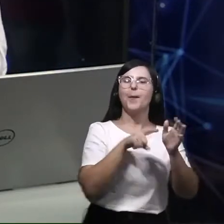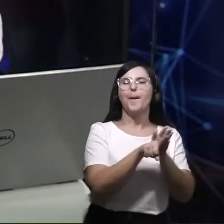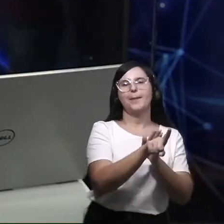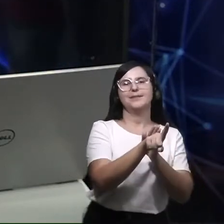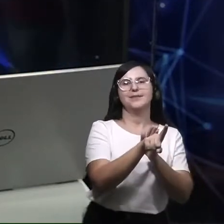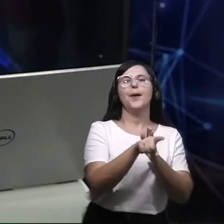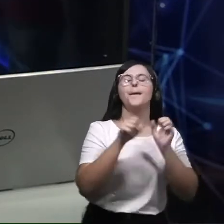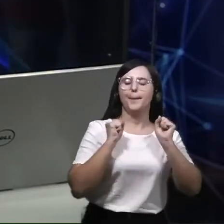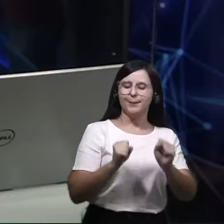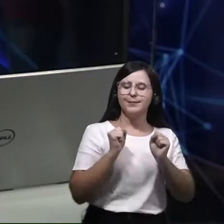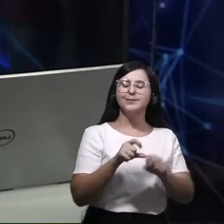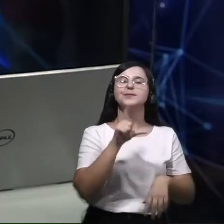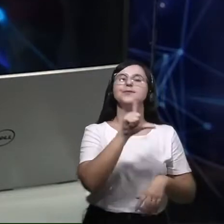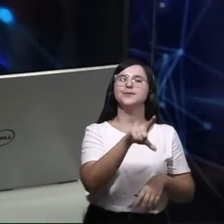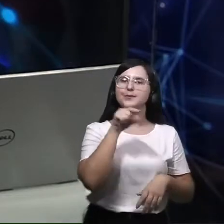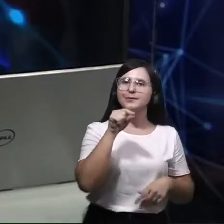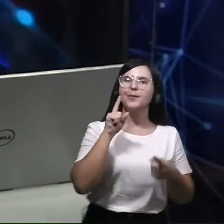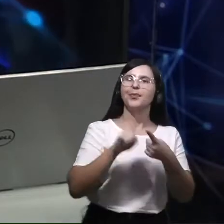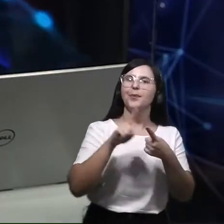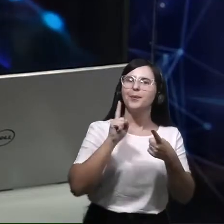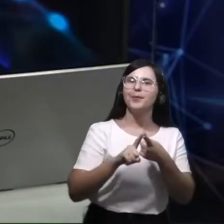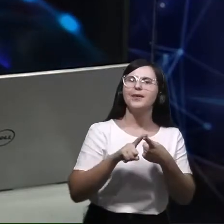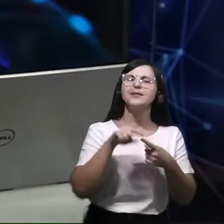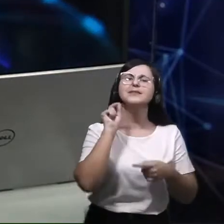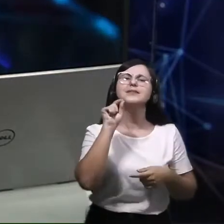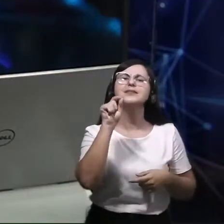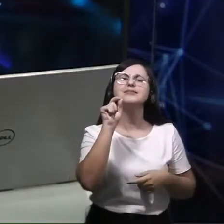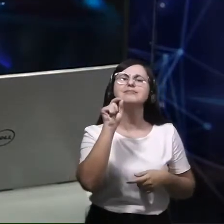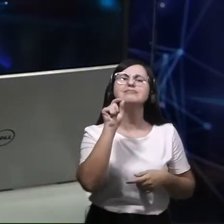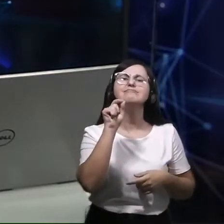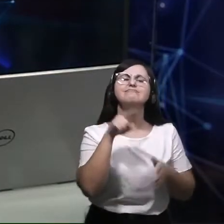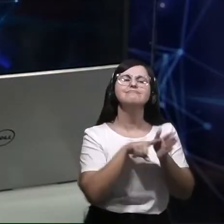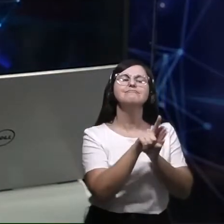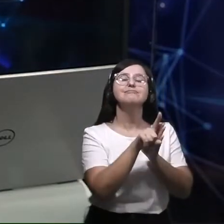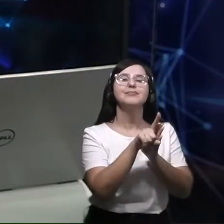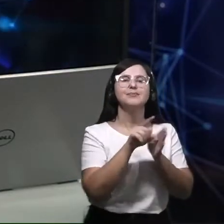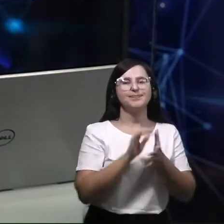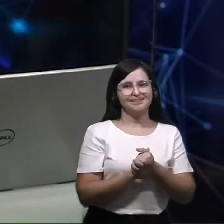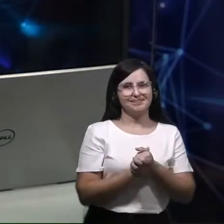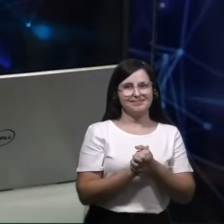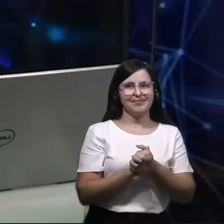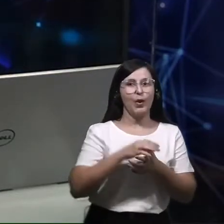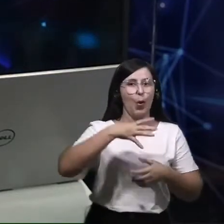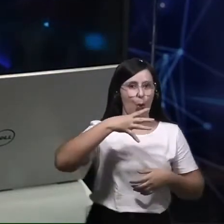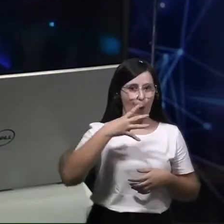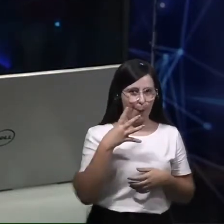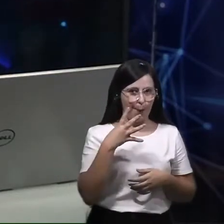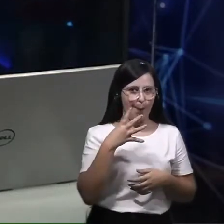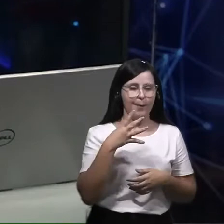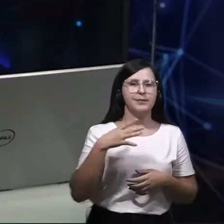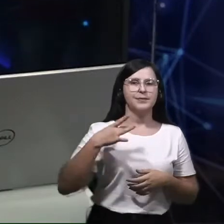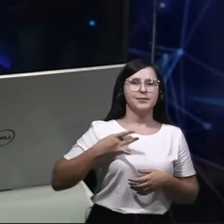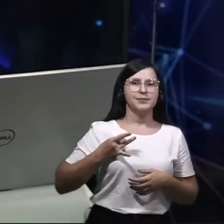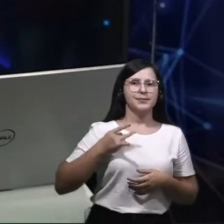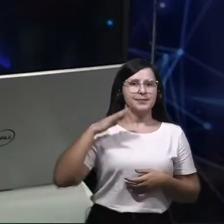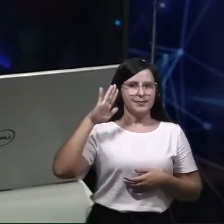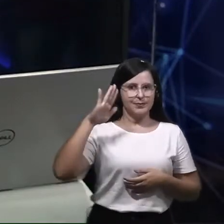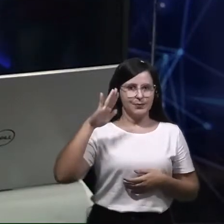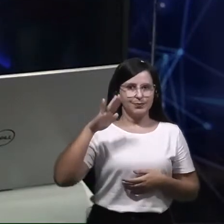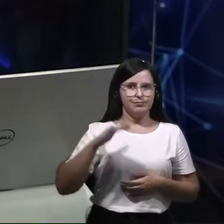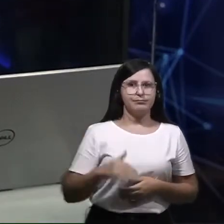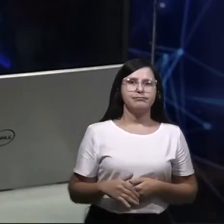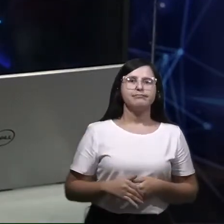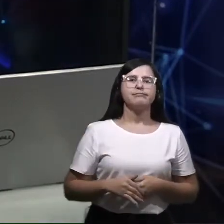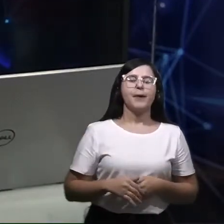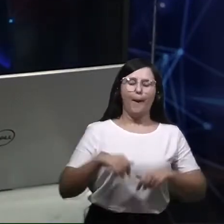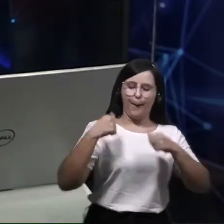ele fazer a escolha do oponente com qual ele se interessa por fazer a pergunta. O quarto candidato, ele